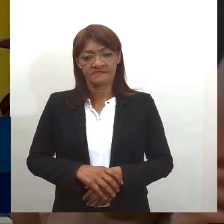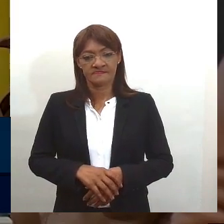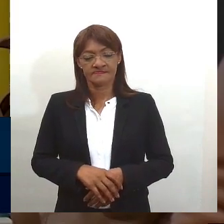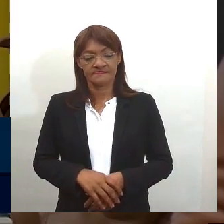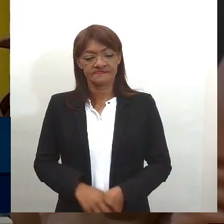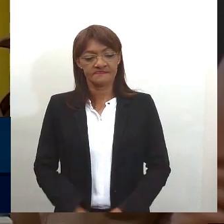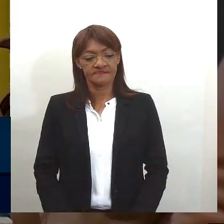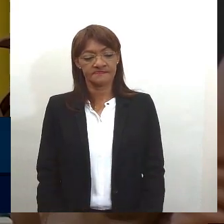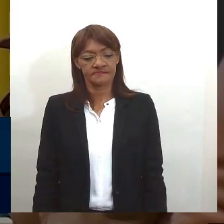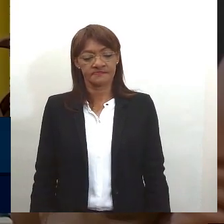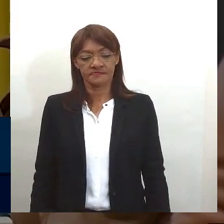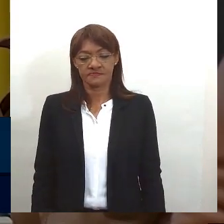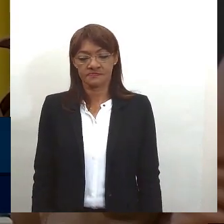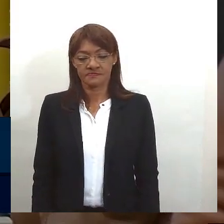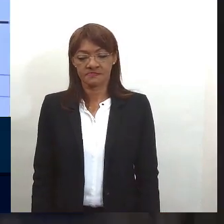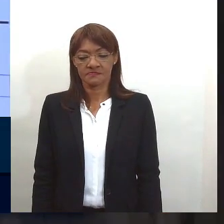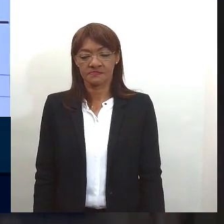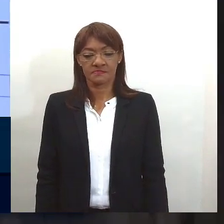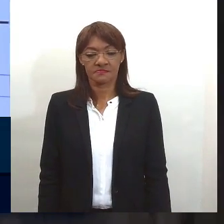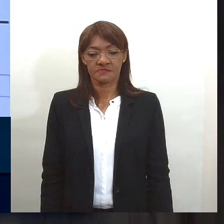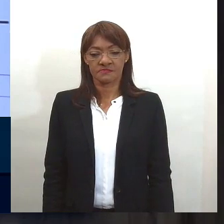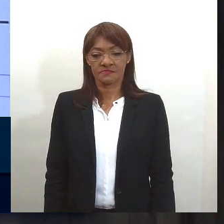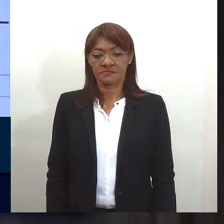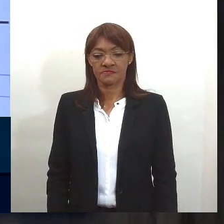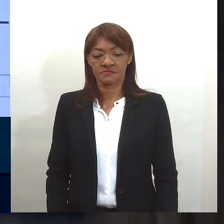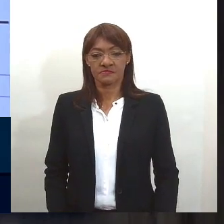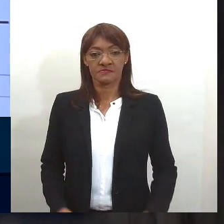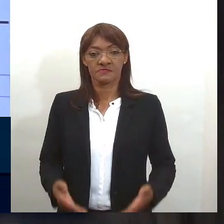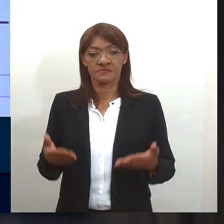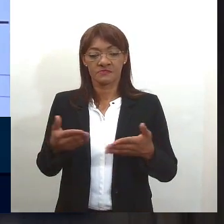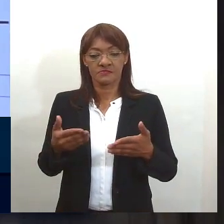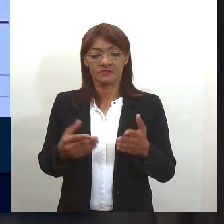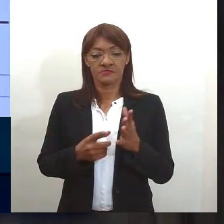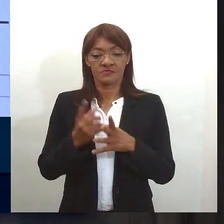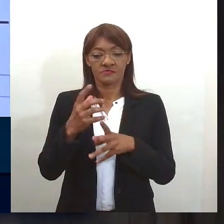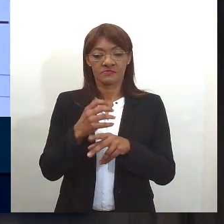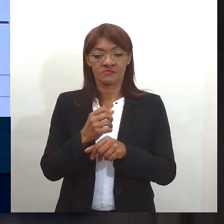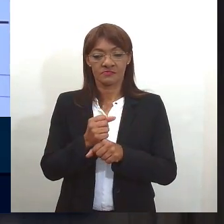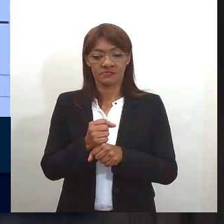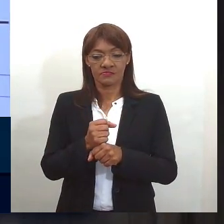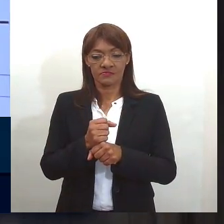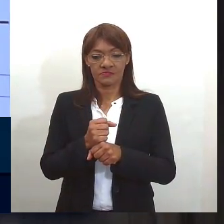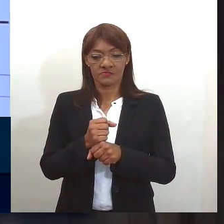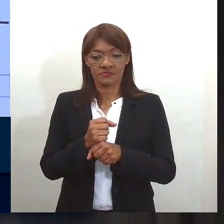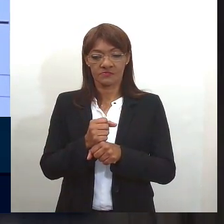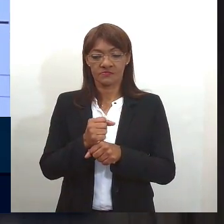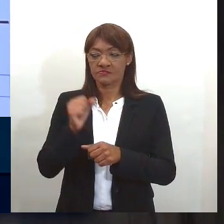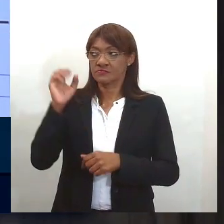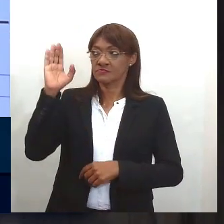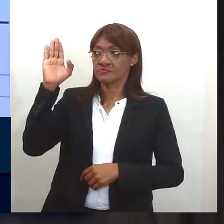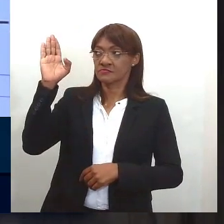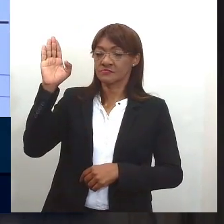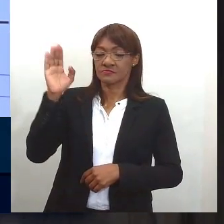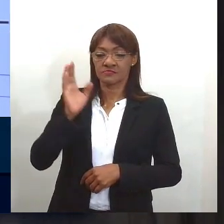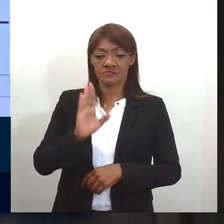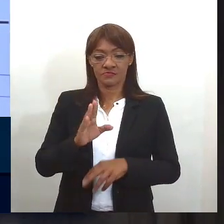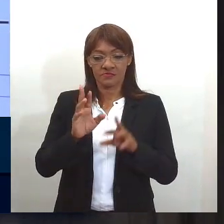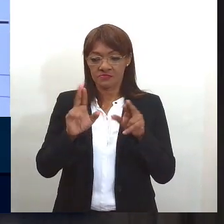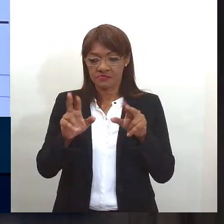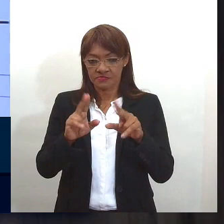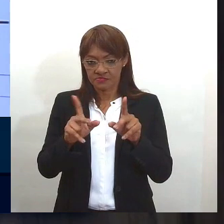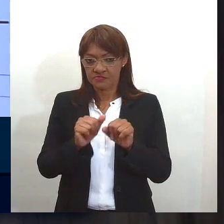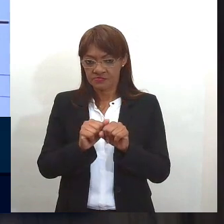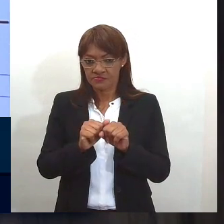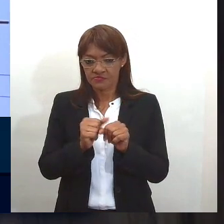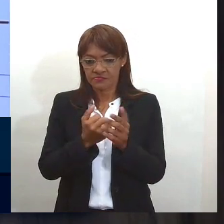Resultado orçamentário. O resultado orçamentário, o conceito é um pouquinho diferente do primário. É o total de receita menos o total